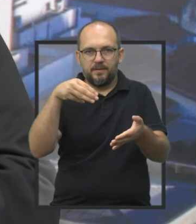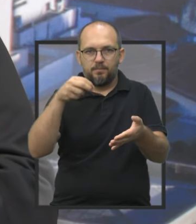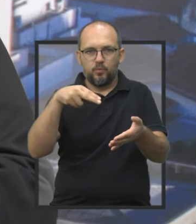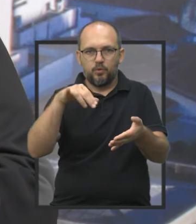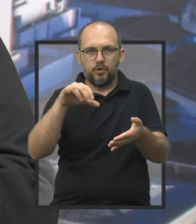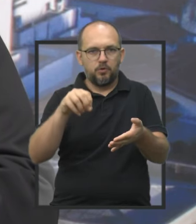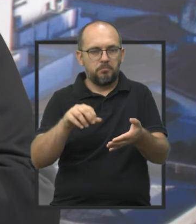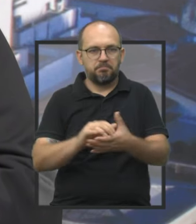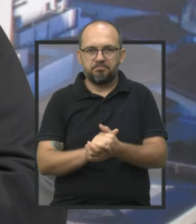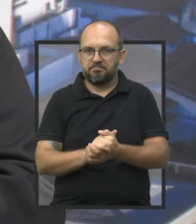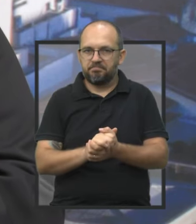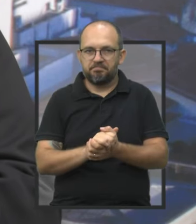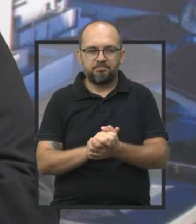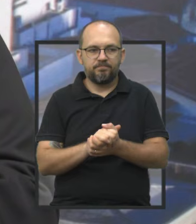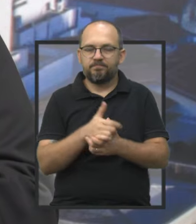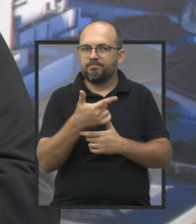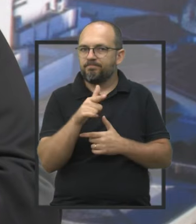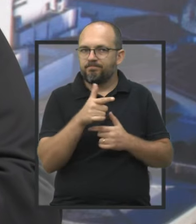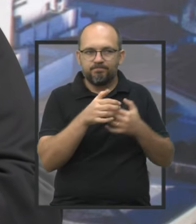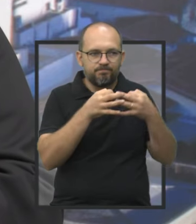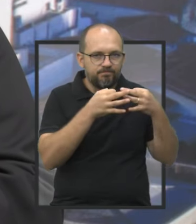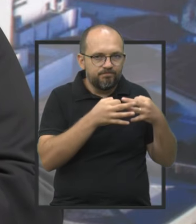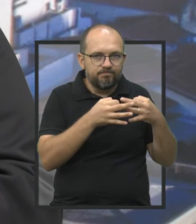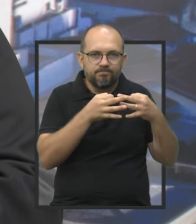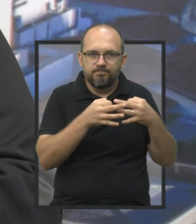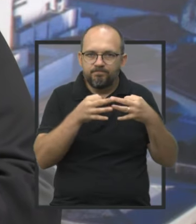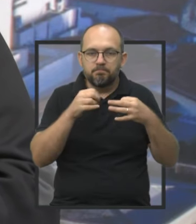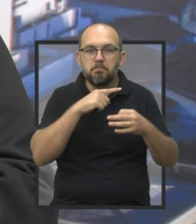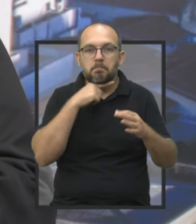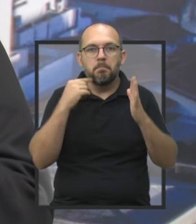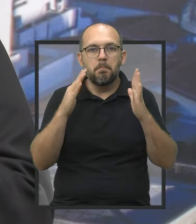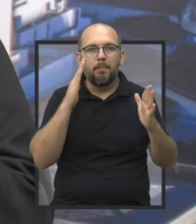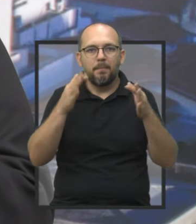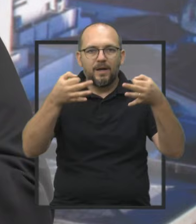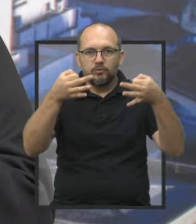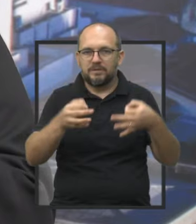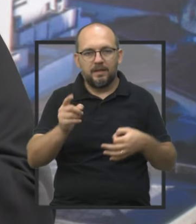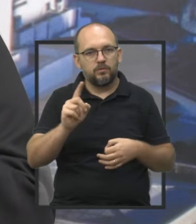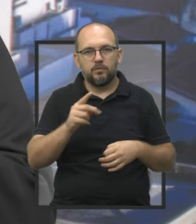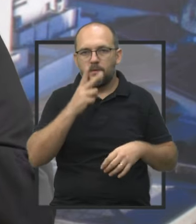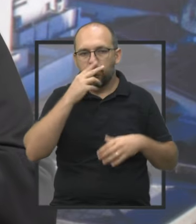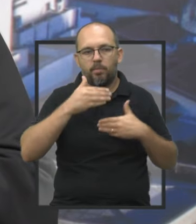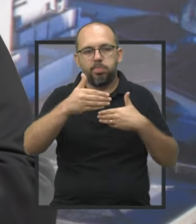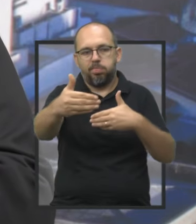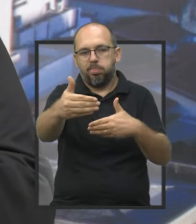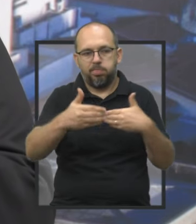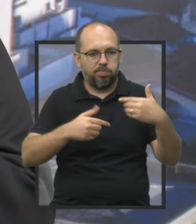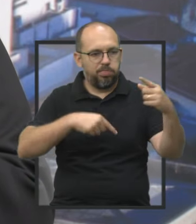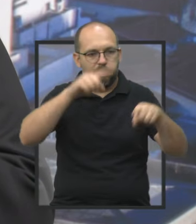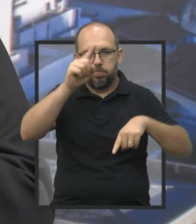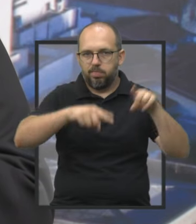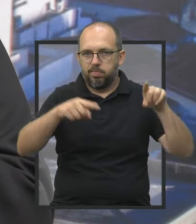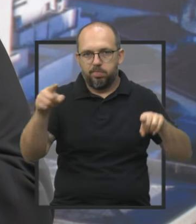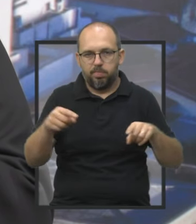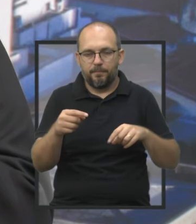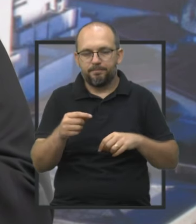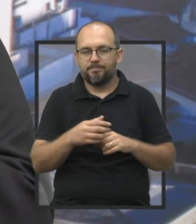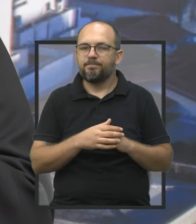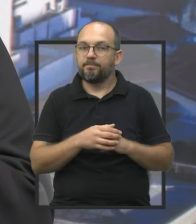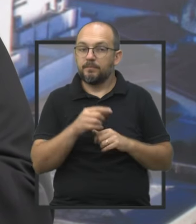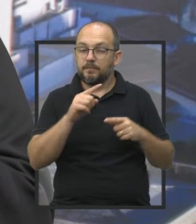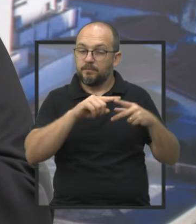maneira intempestiva, não ter sido feita no prazo legal. Então, esses 2 aspectos me parece que